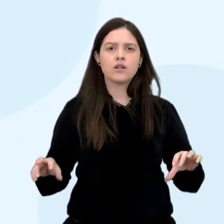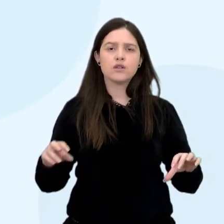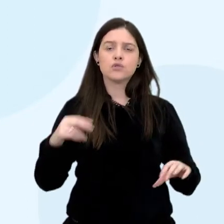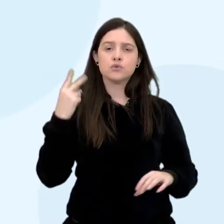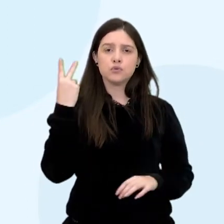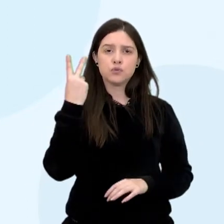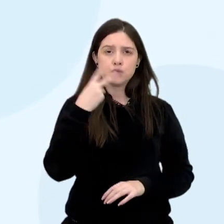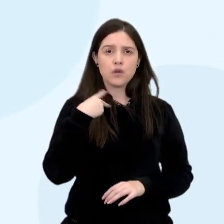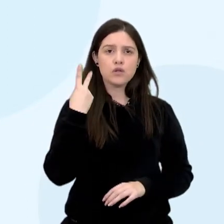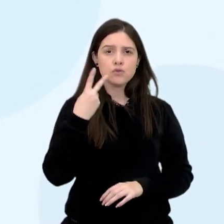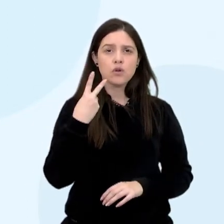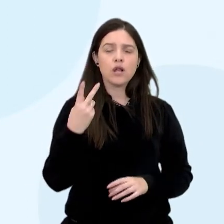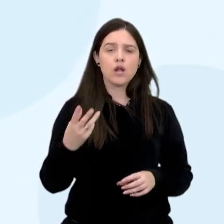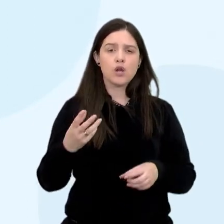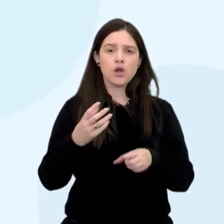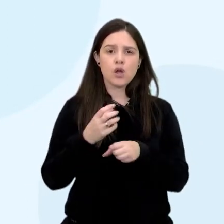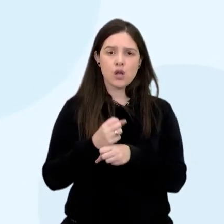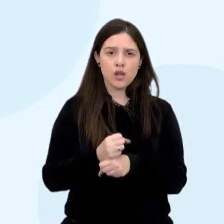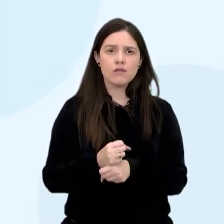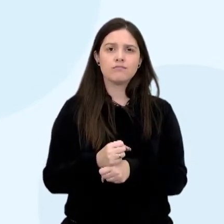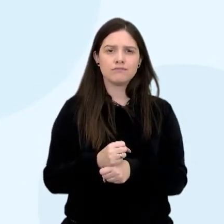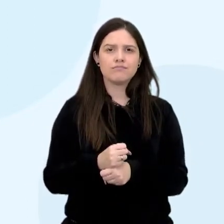horas, sofra aí um